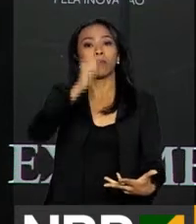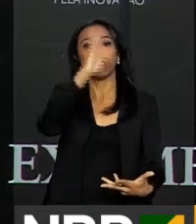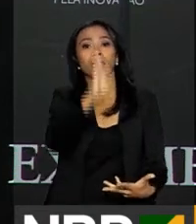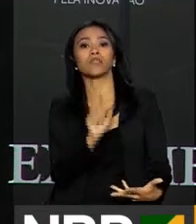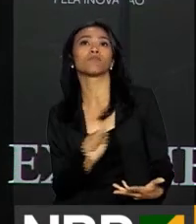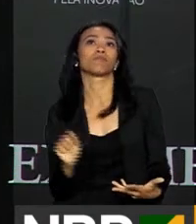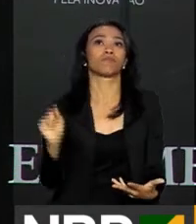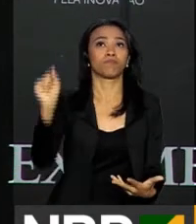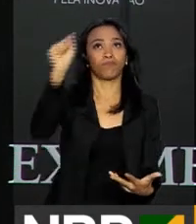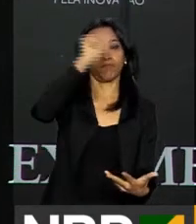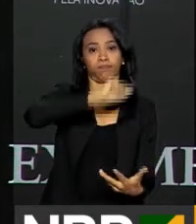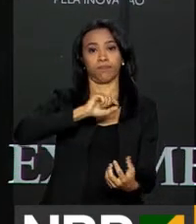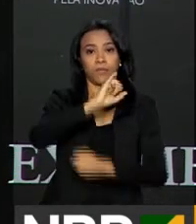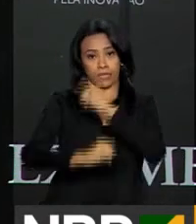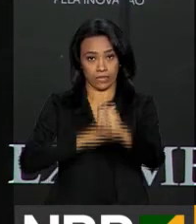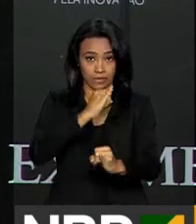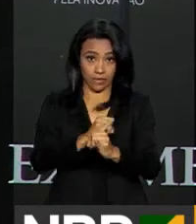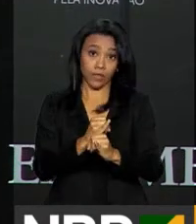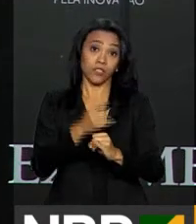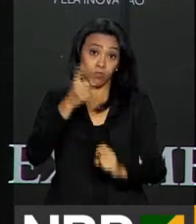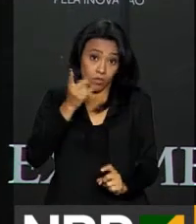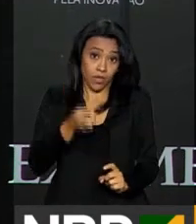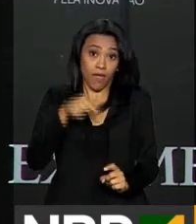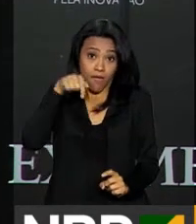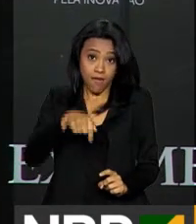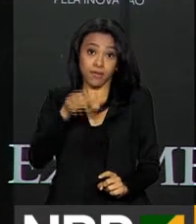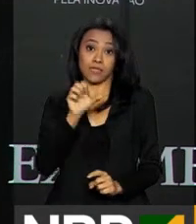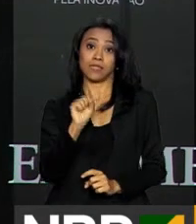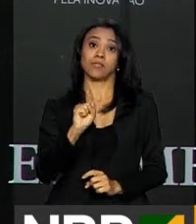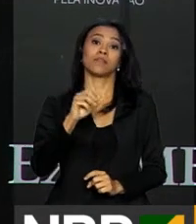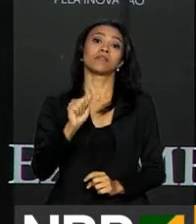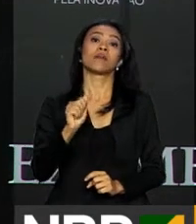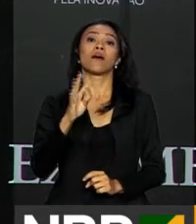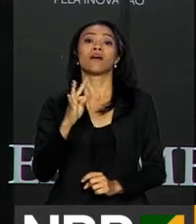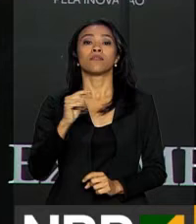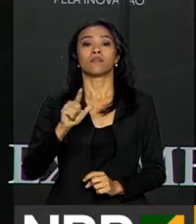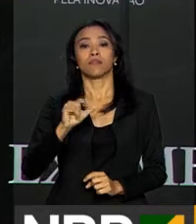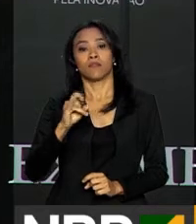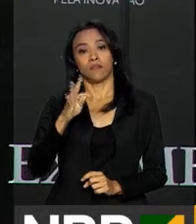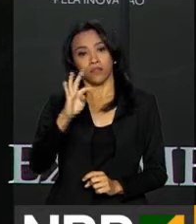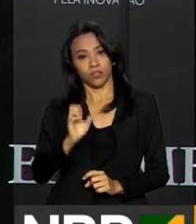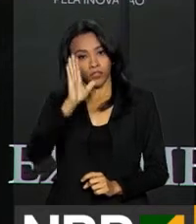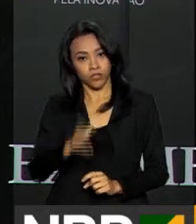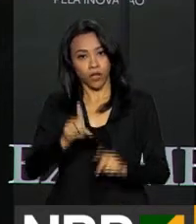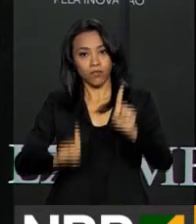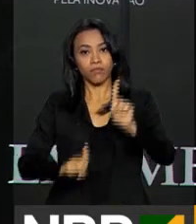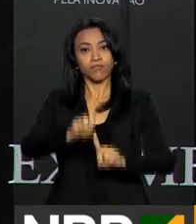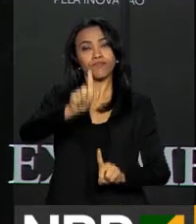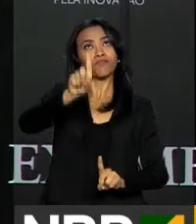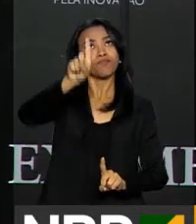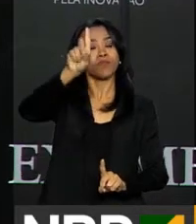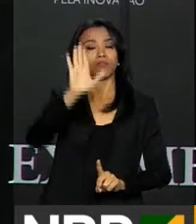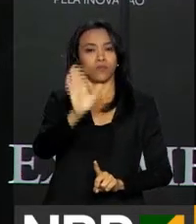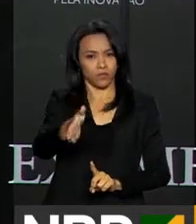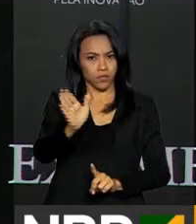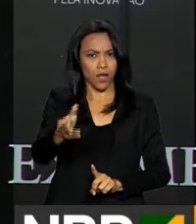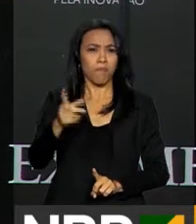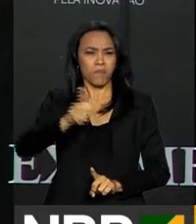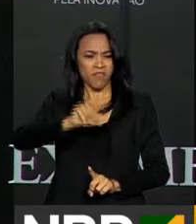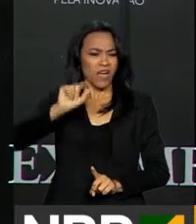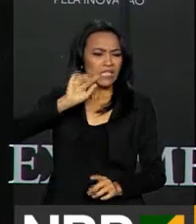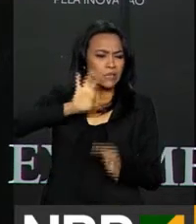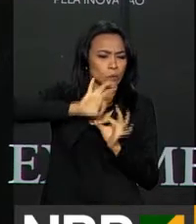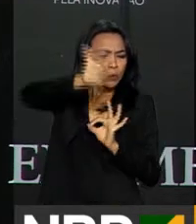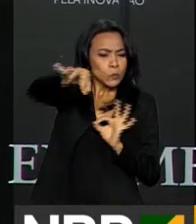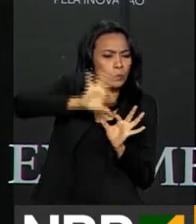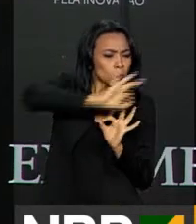país, porque este satélite geoestacionário permite a banda larga nos mais afastados